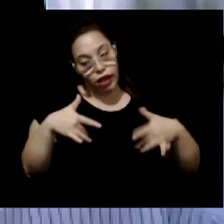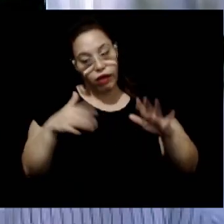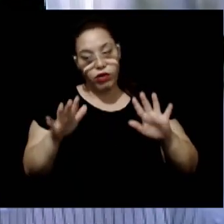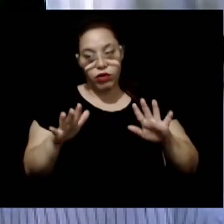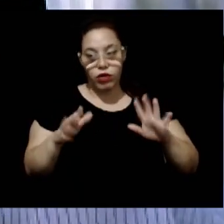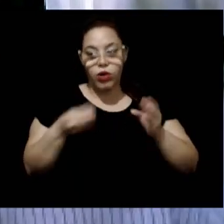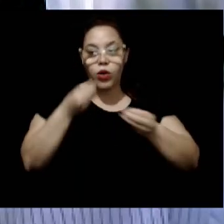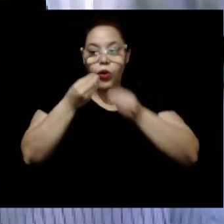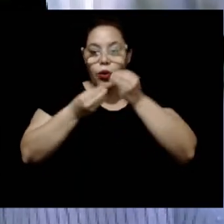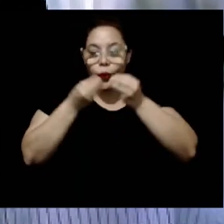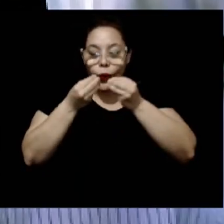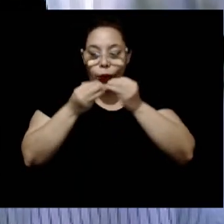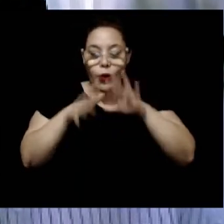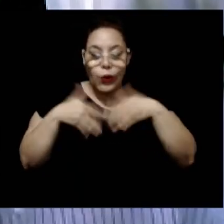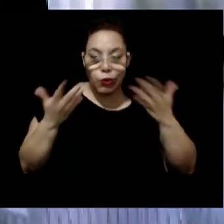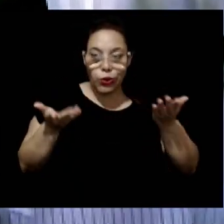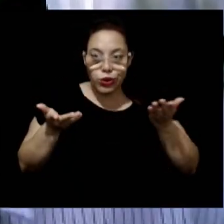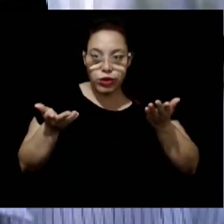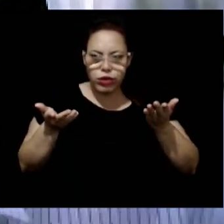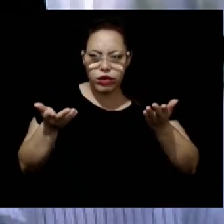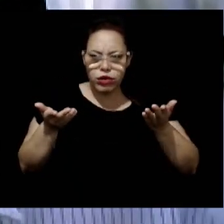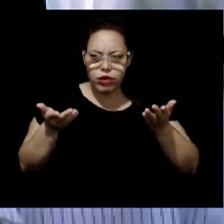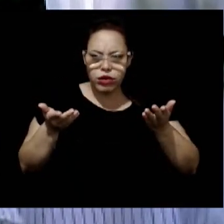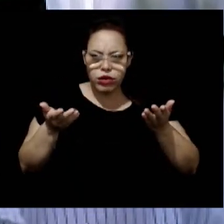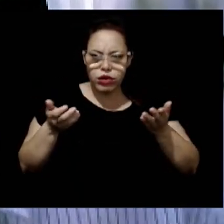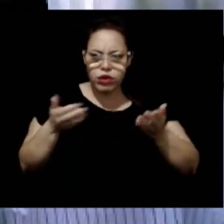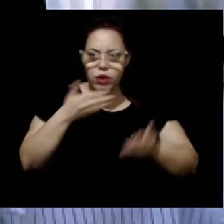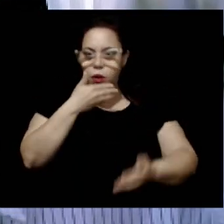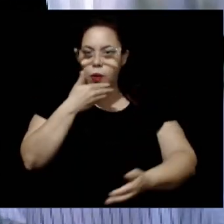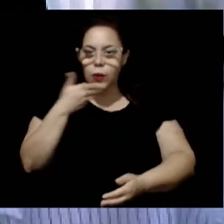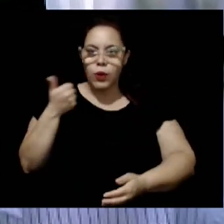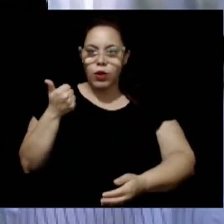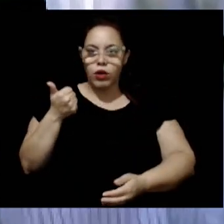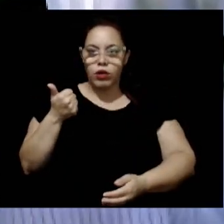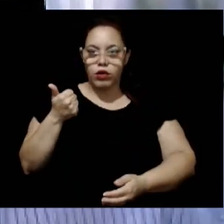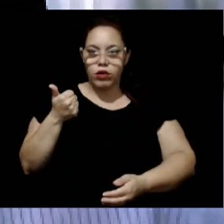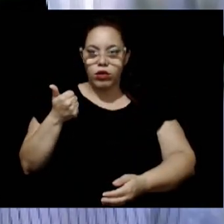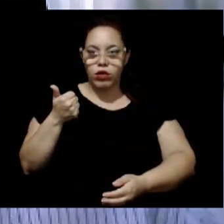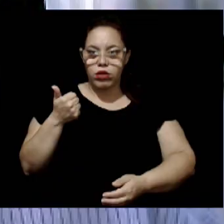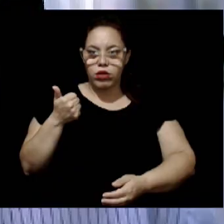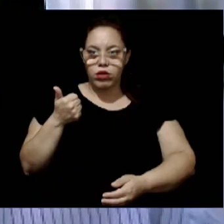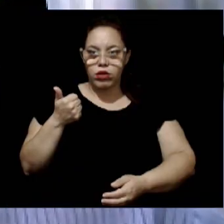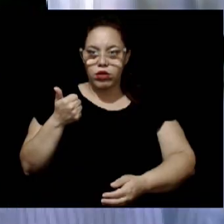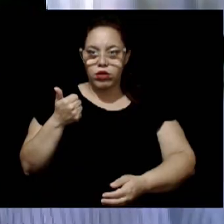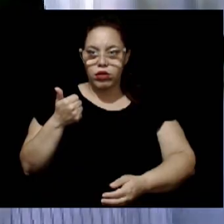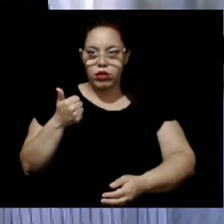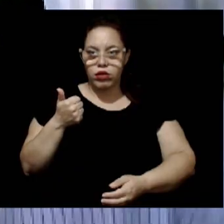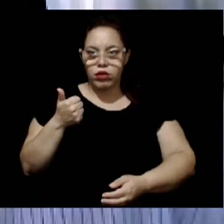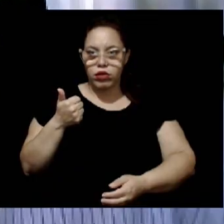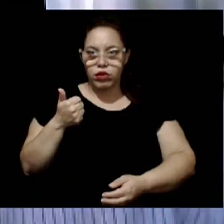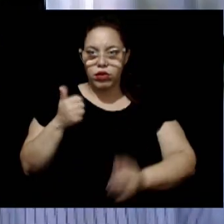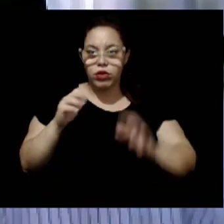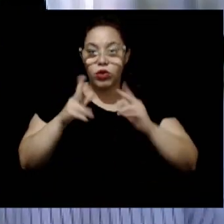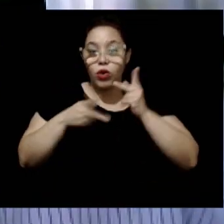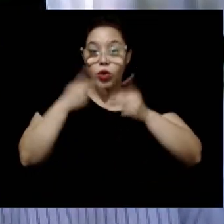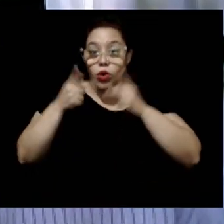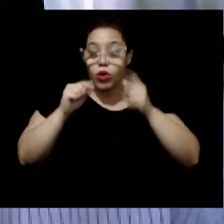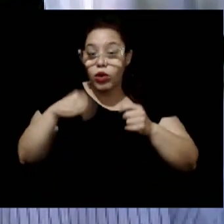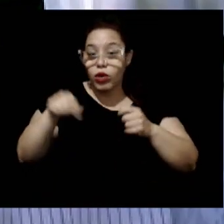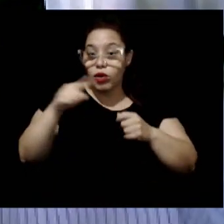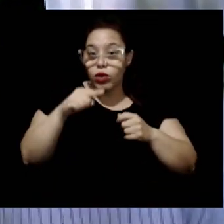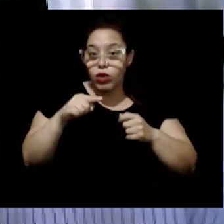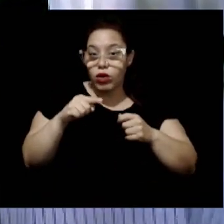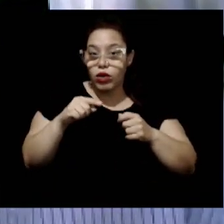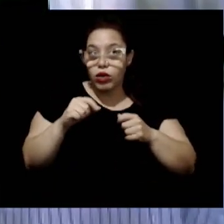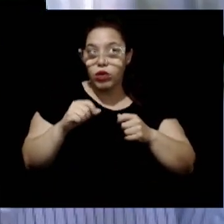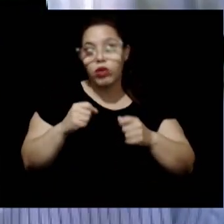isso? Sim, melhorar o estilo de vida é fundamental. Emagrecer, tudo que eu já falei para tudo. Mas muitas vezes, ou na